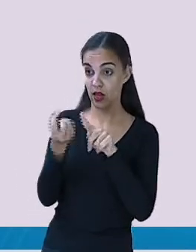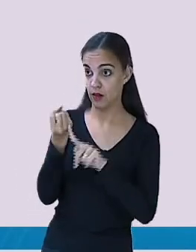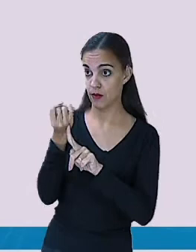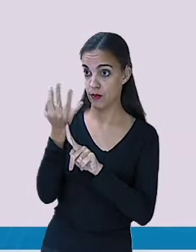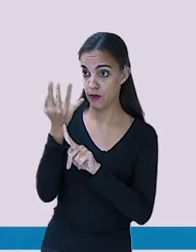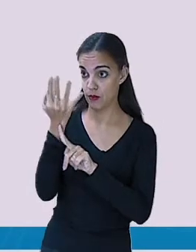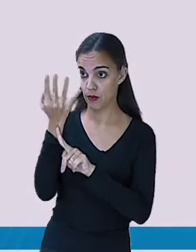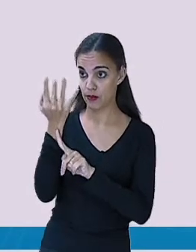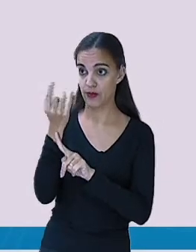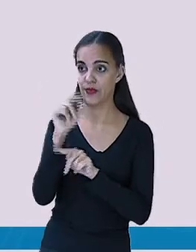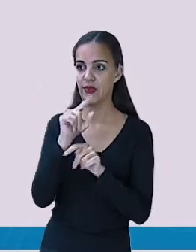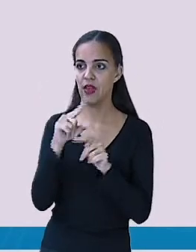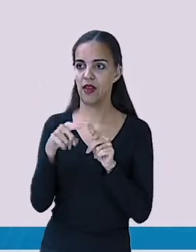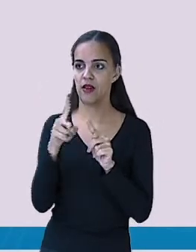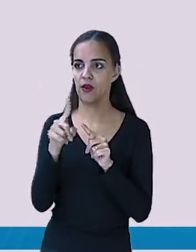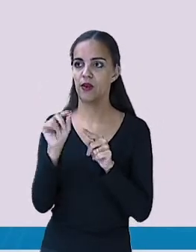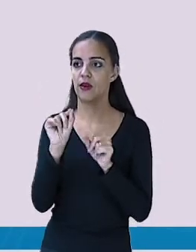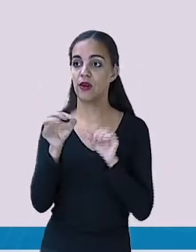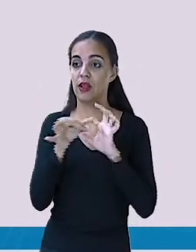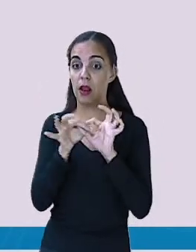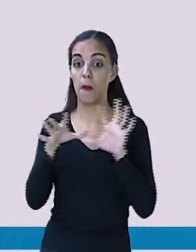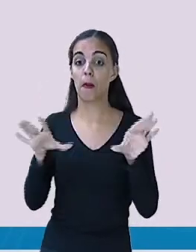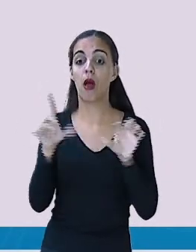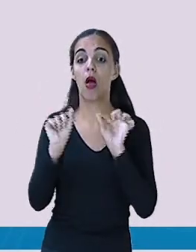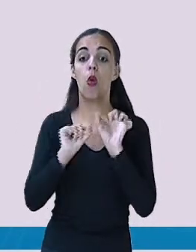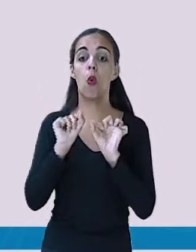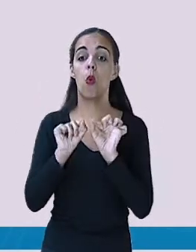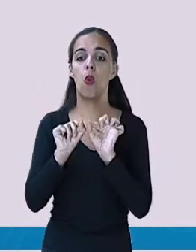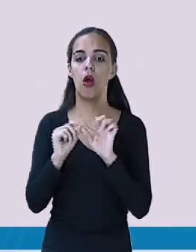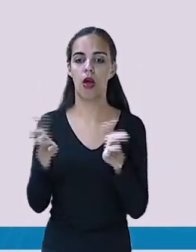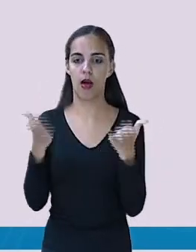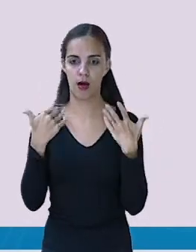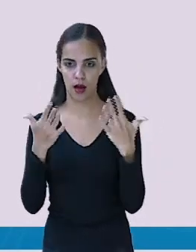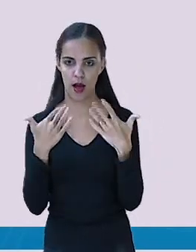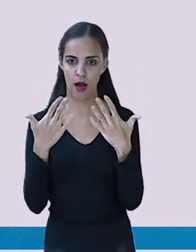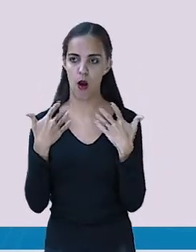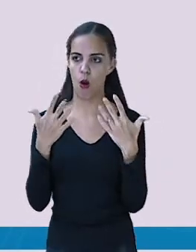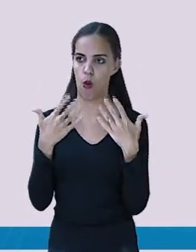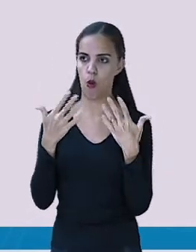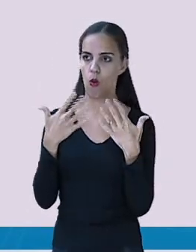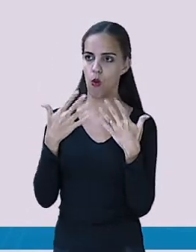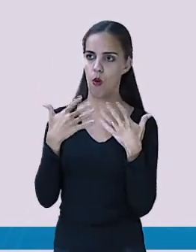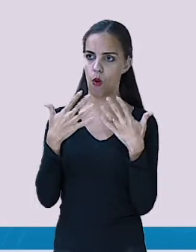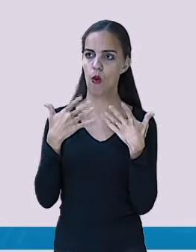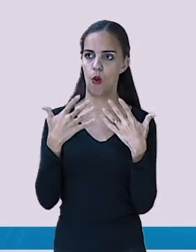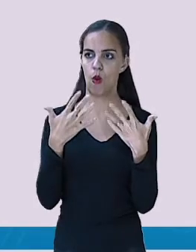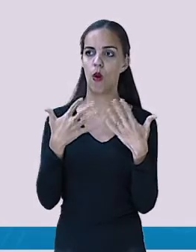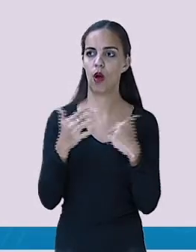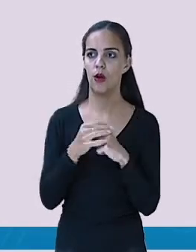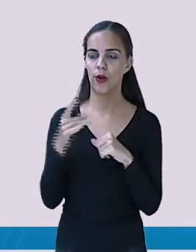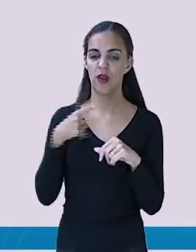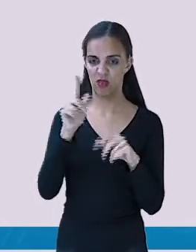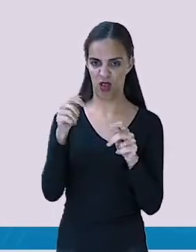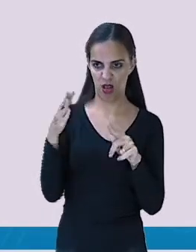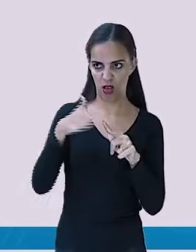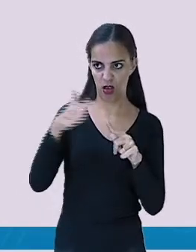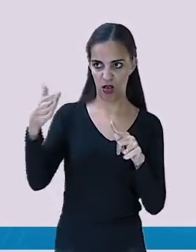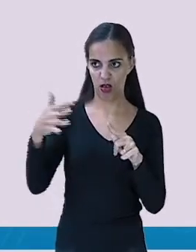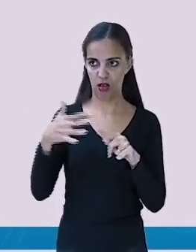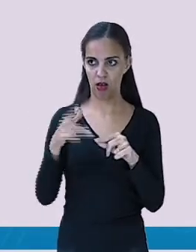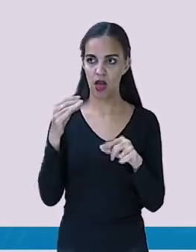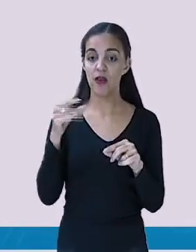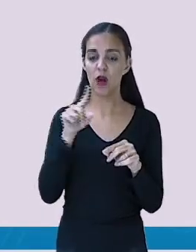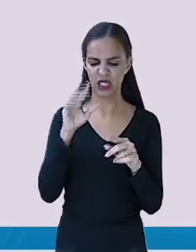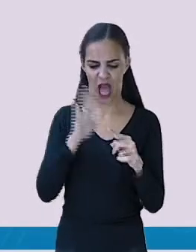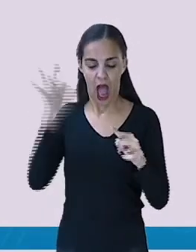ele libera calor nessa gente pega o palito de fósforo tanto é que a gente não gosta porque a gente